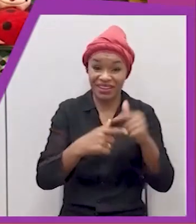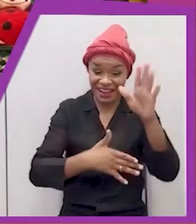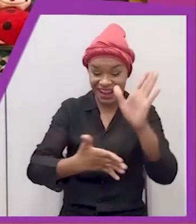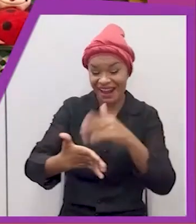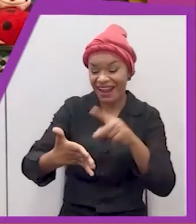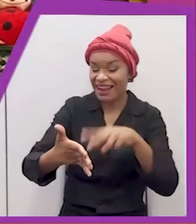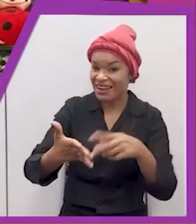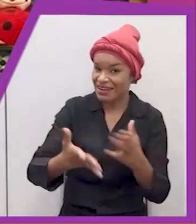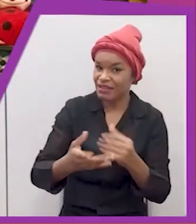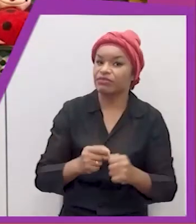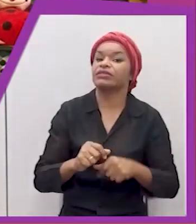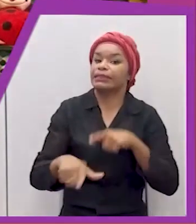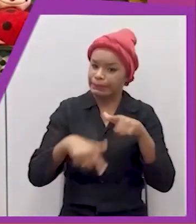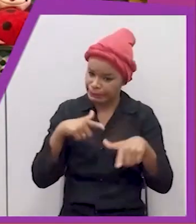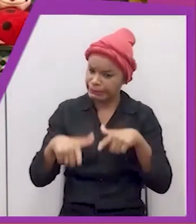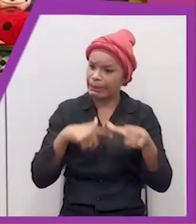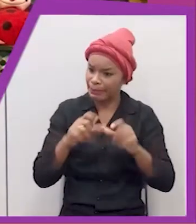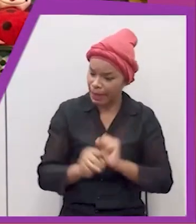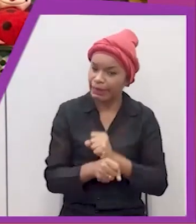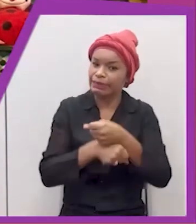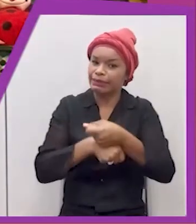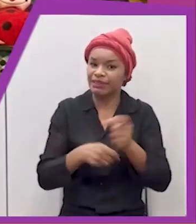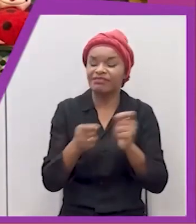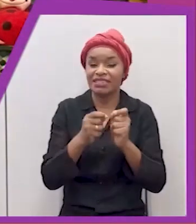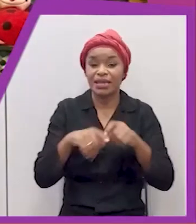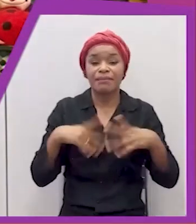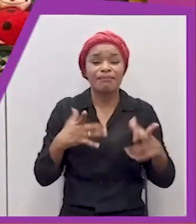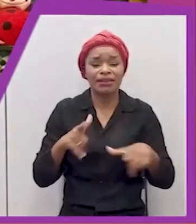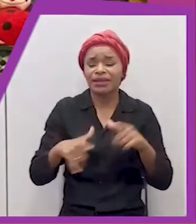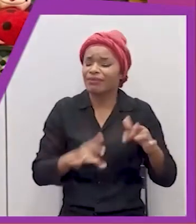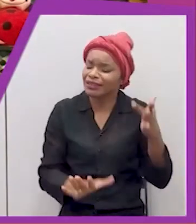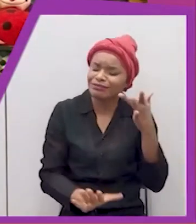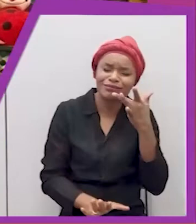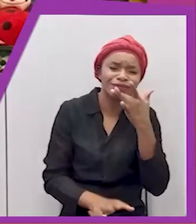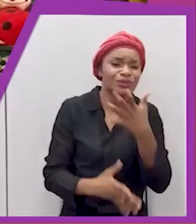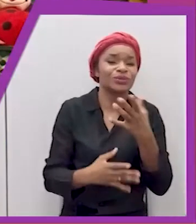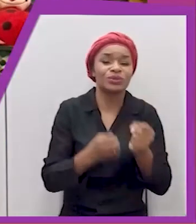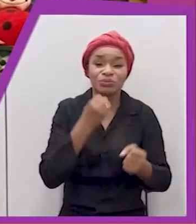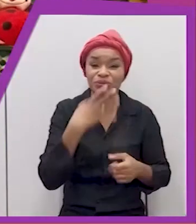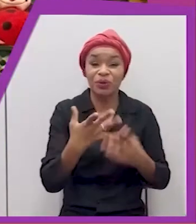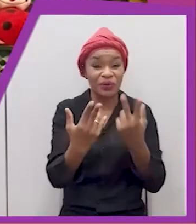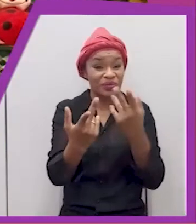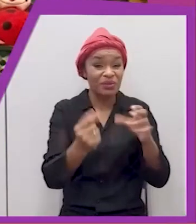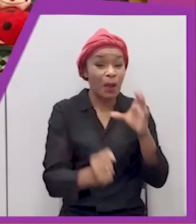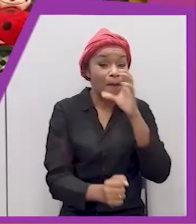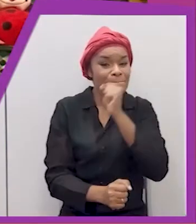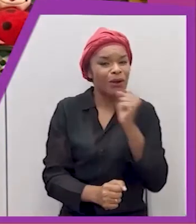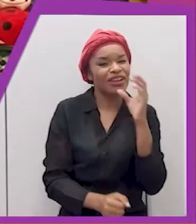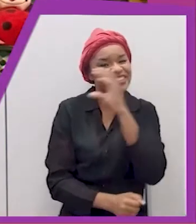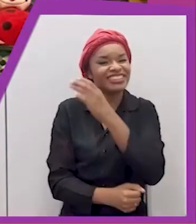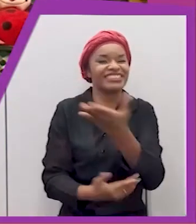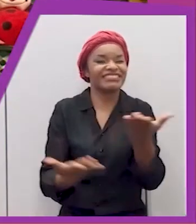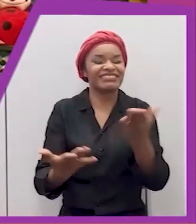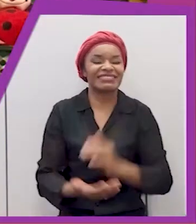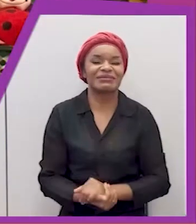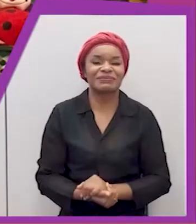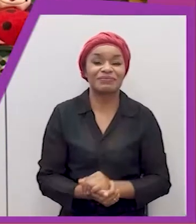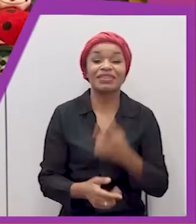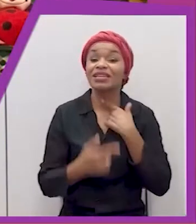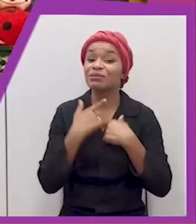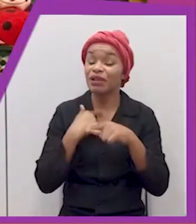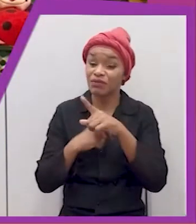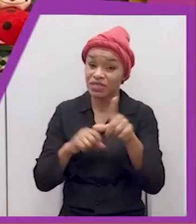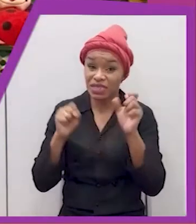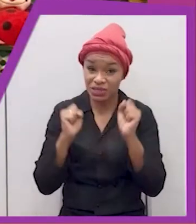ele começa com uma palavra mas aí essa palavra vira desenho e aí tem que juntar muita gente para poder fazer o livro